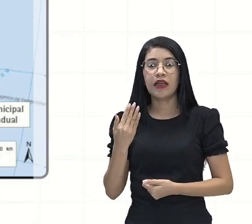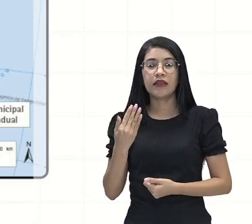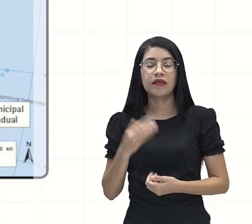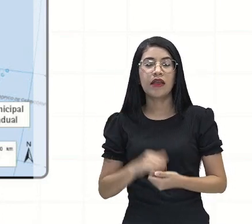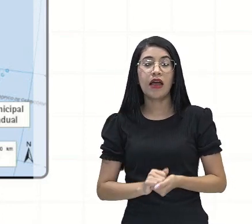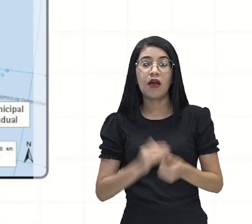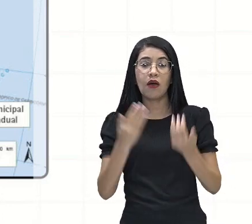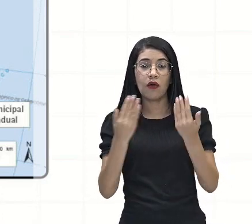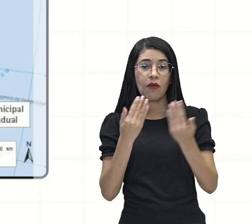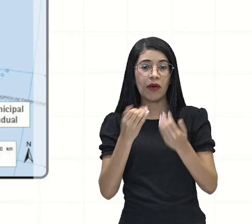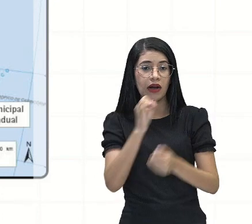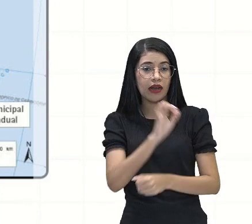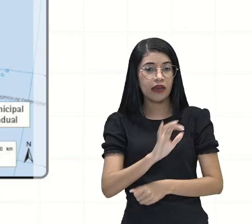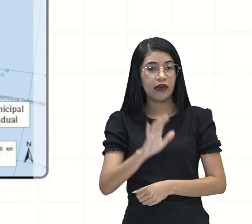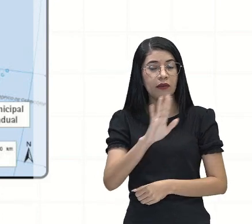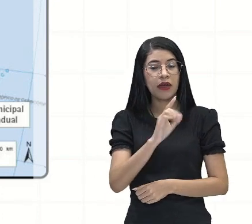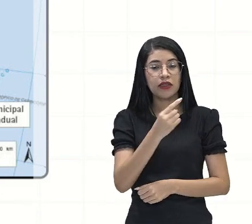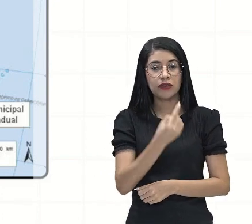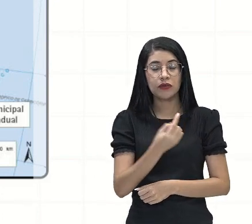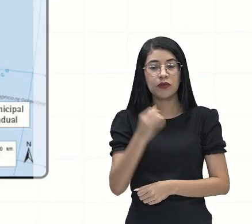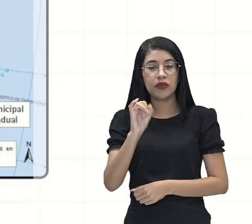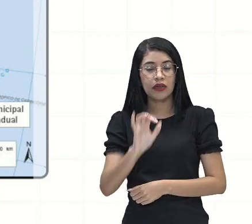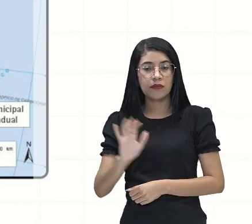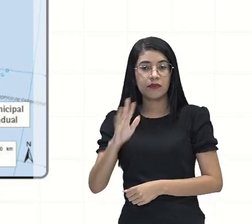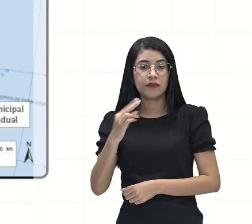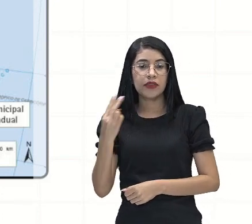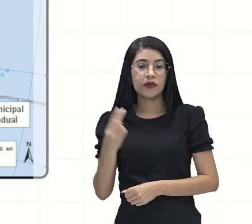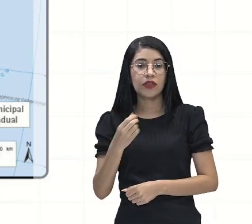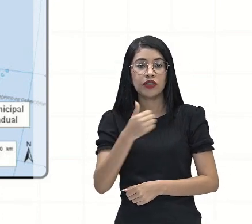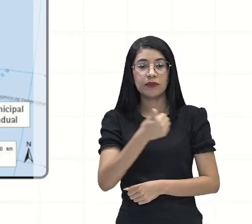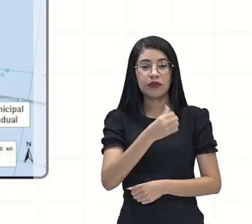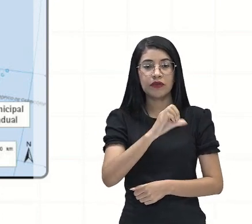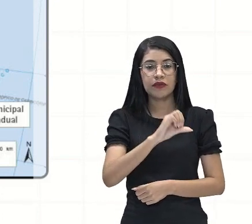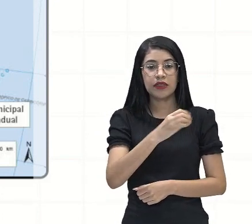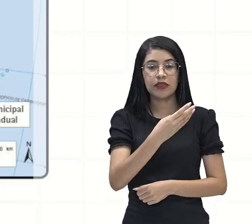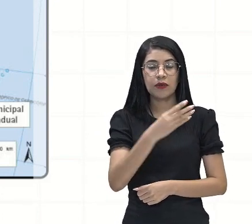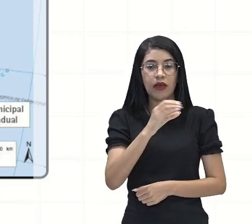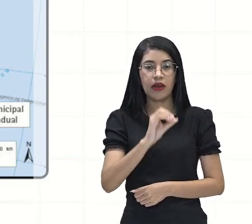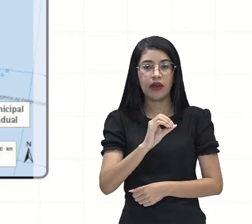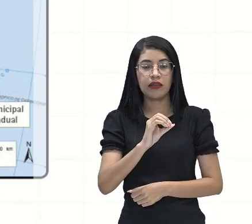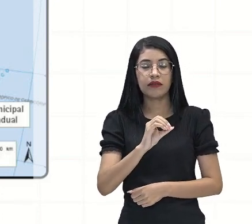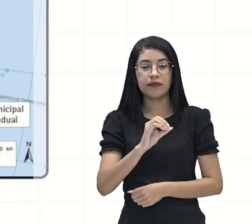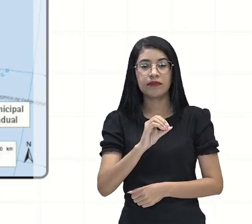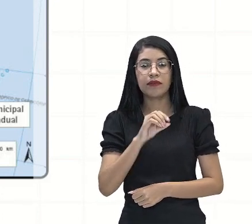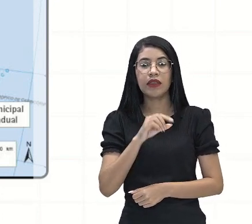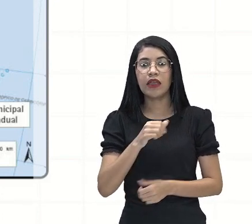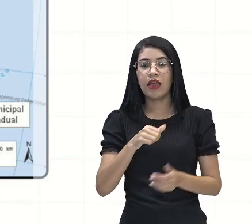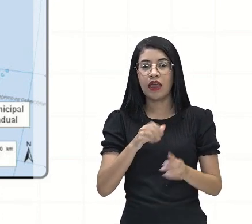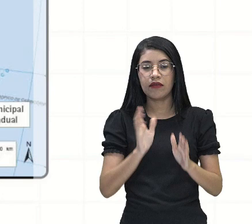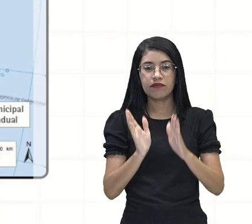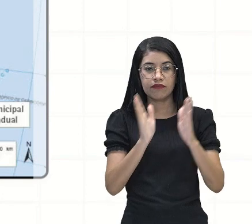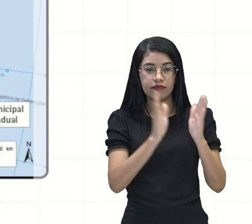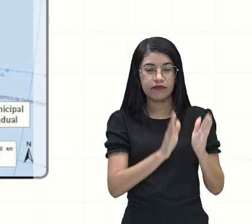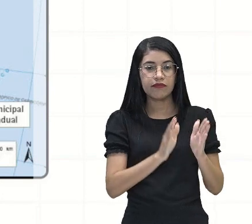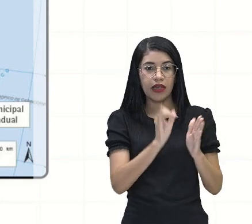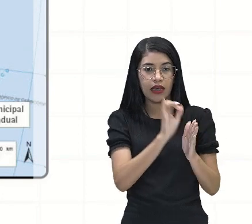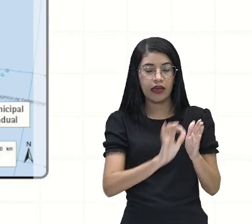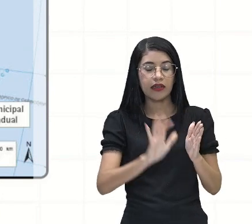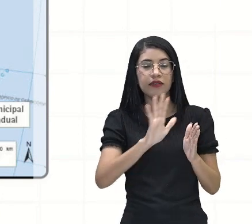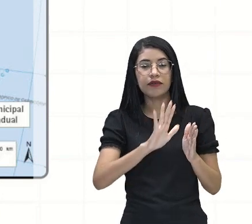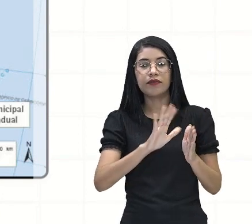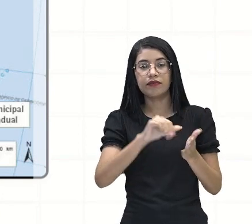dois mapas para vocês um do ano de 1940 né que é esse primeiro mapa aqui o